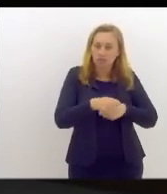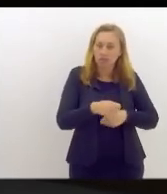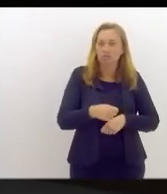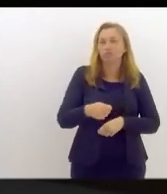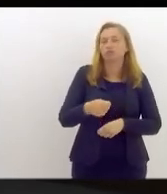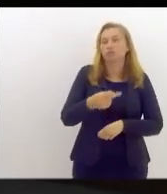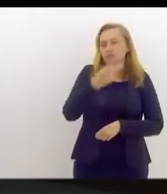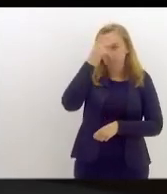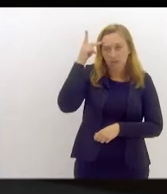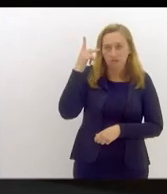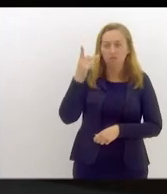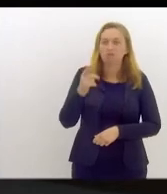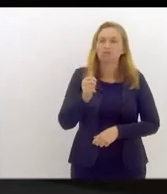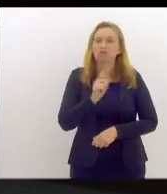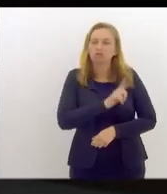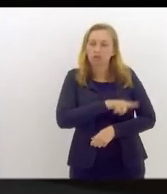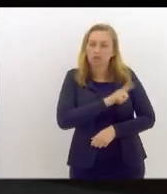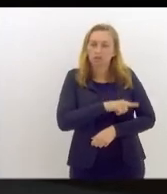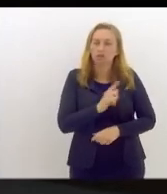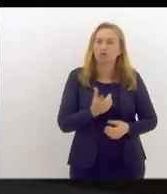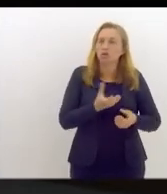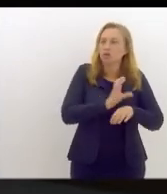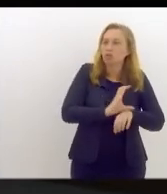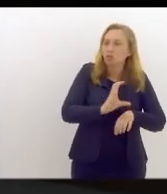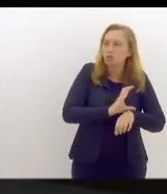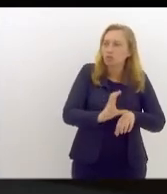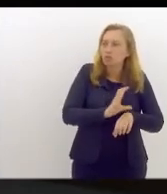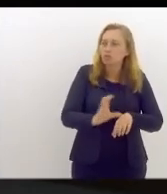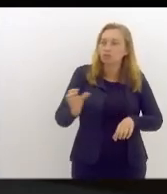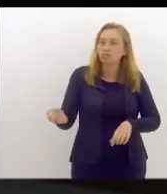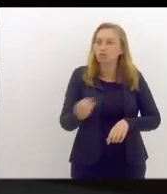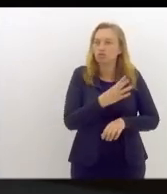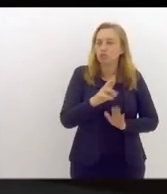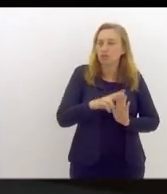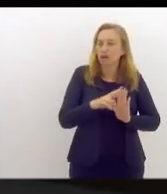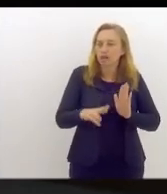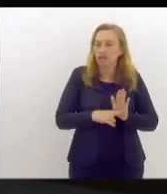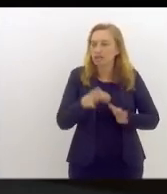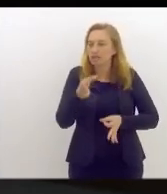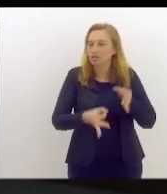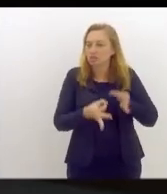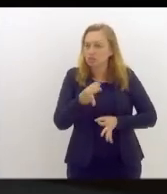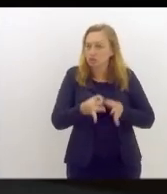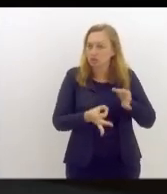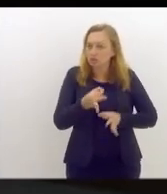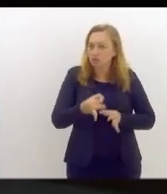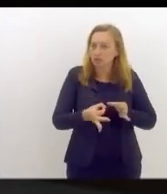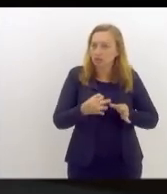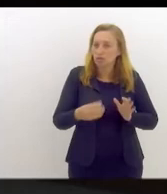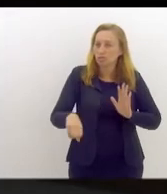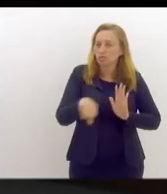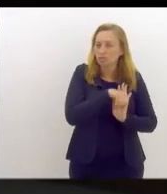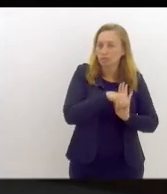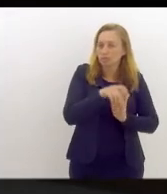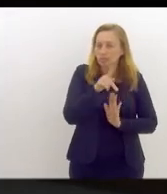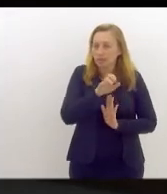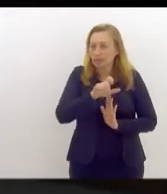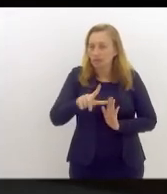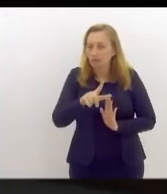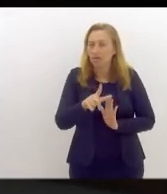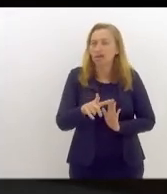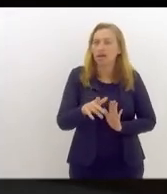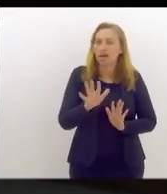curso de Direito de saúde complementar curso do novo regime jurídico das medidas cautelares do processo penal a